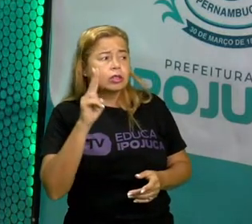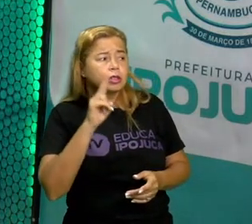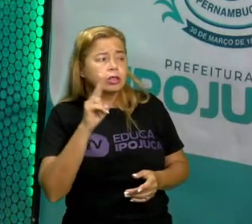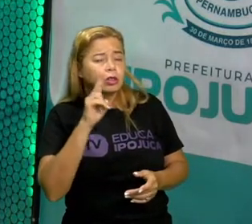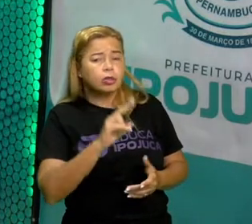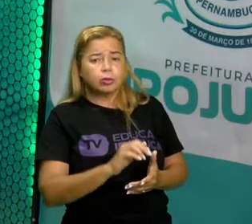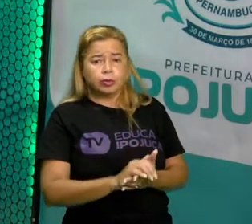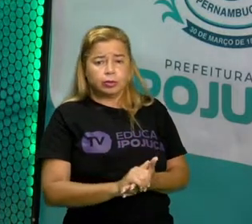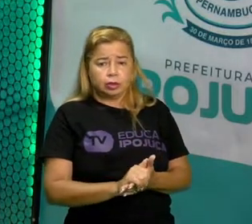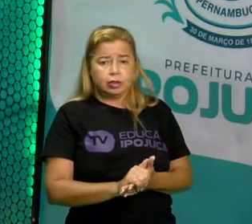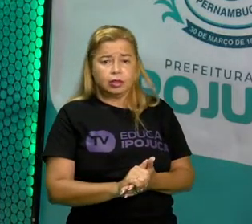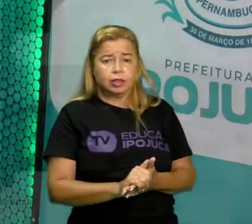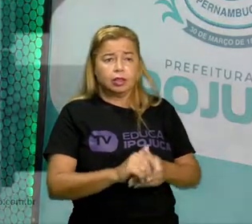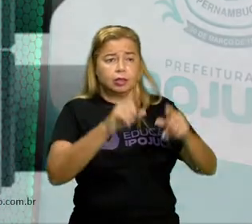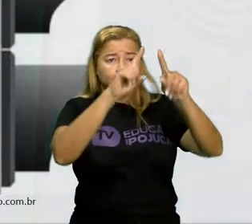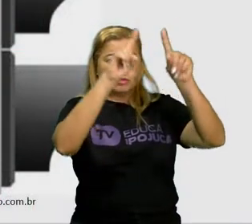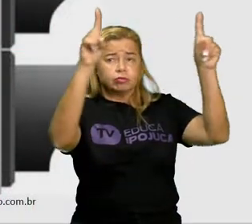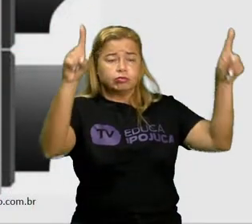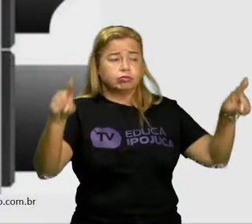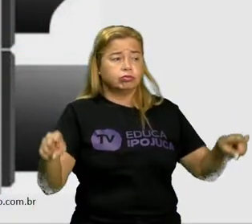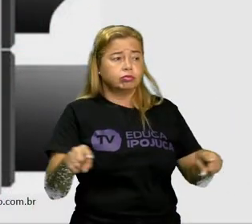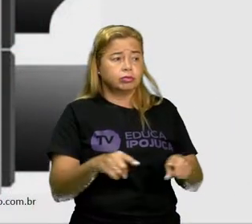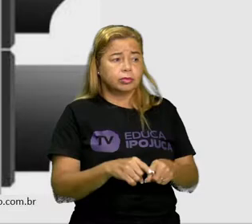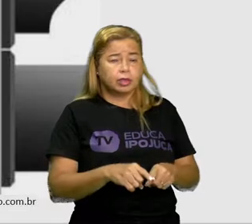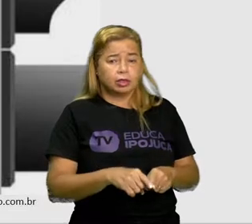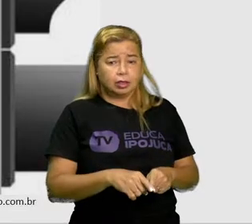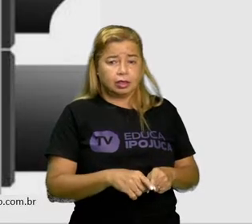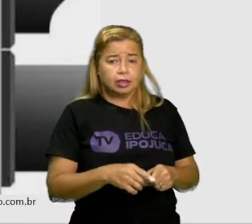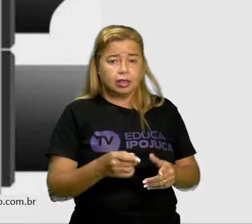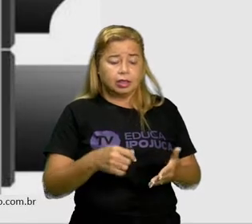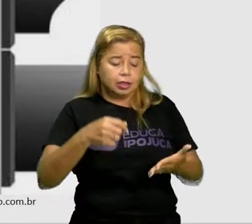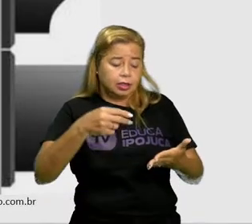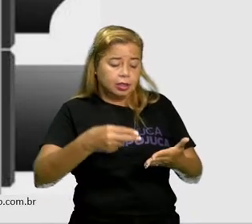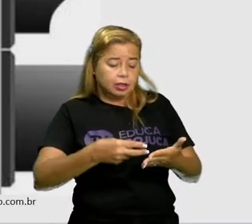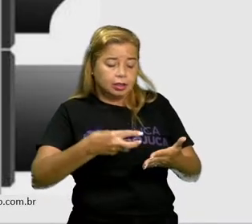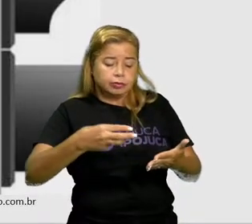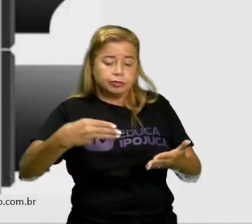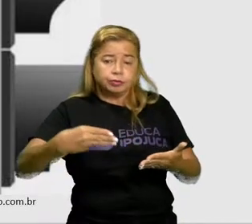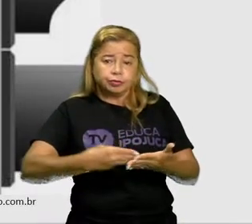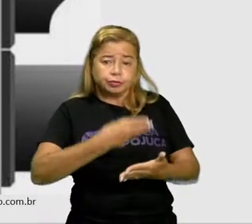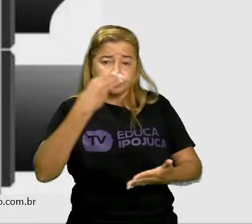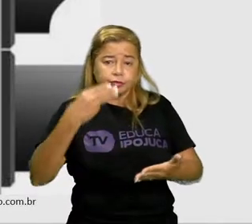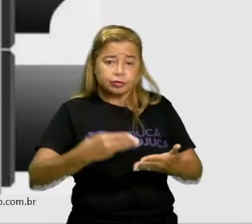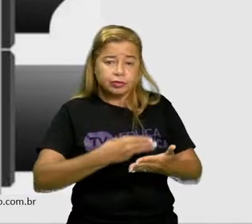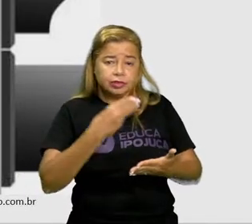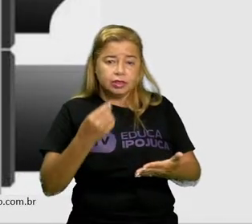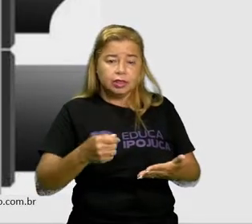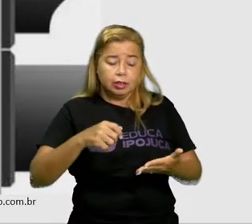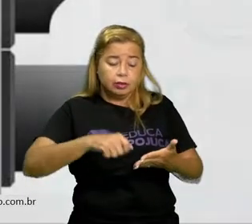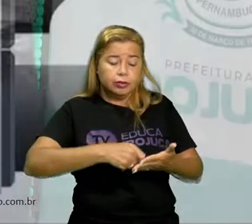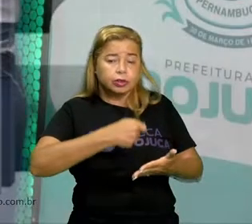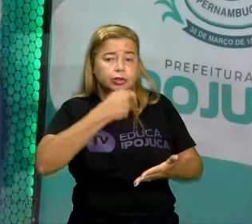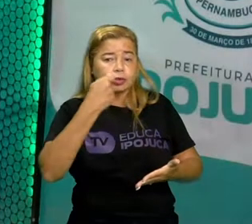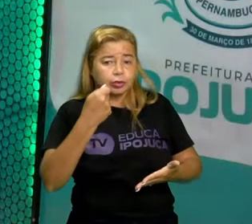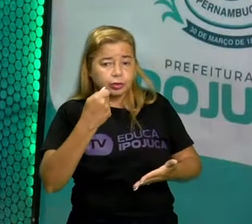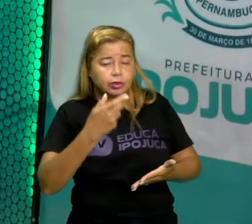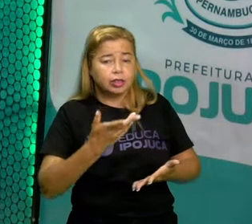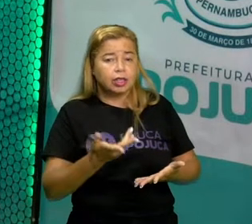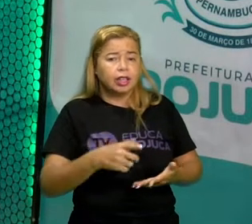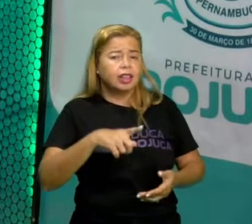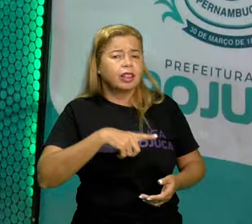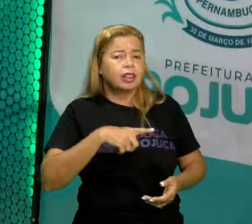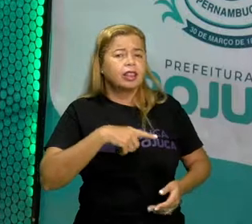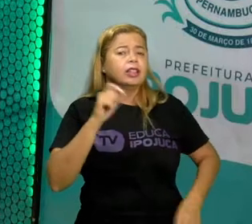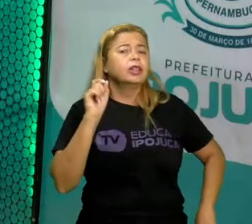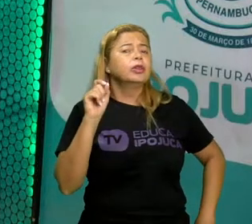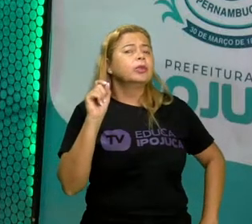com uma placa, aqui temos, é o garfo e uma colher, nos dá a ideia de quê? De que ali próximo a 500